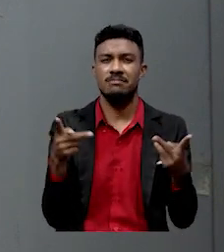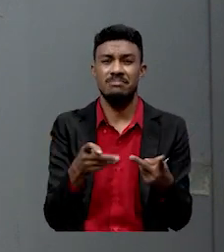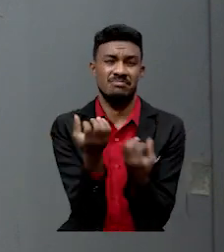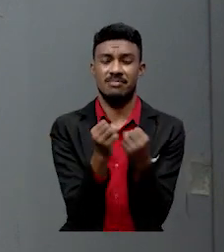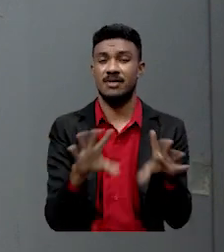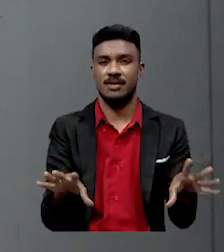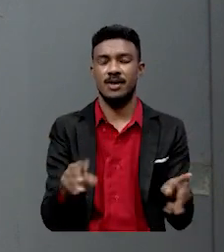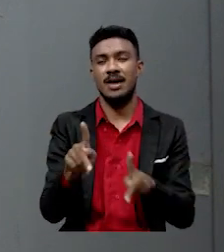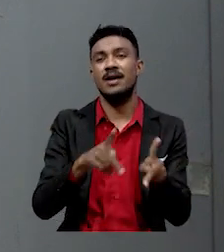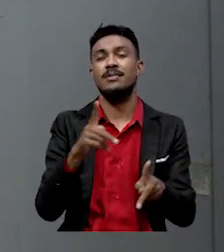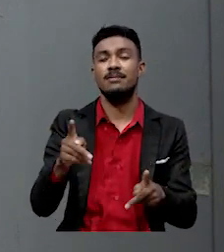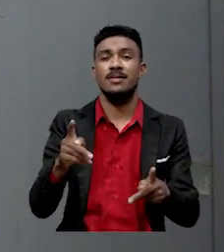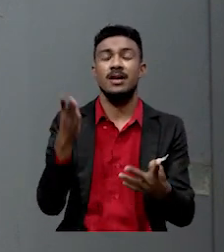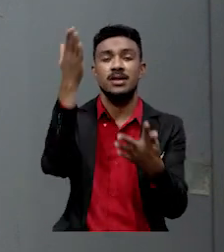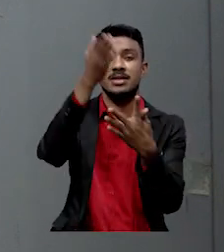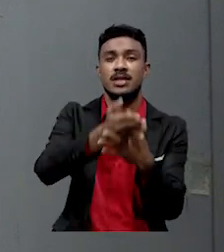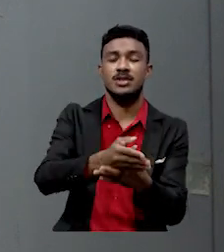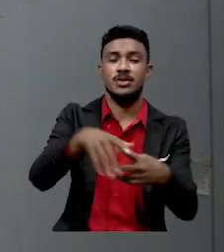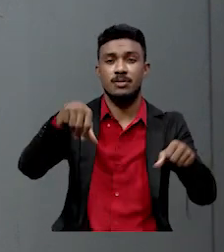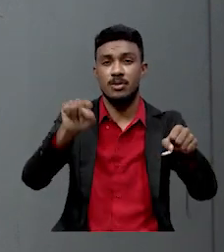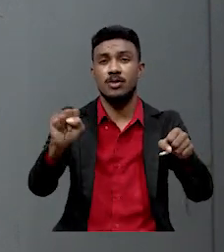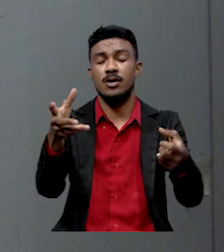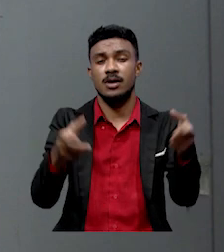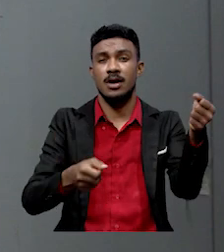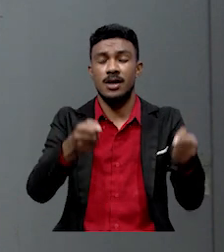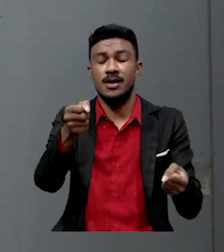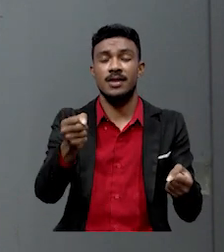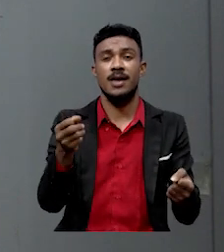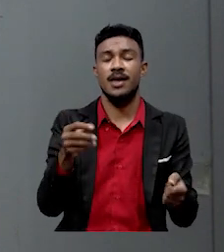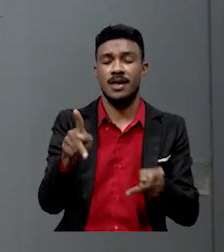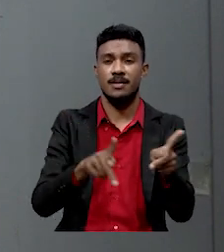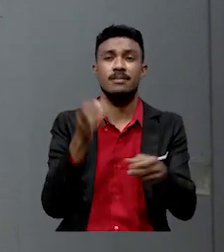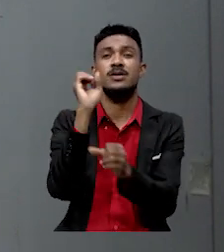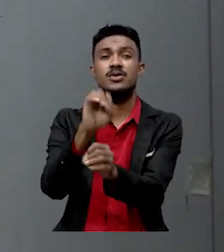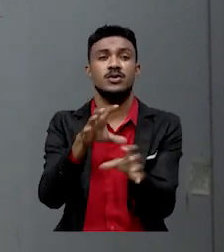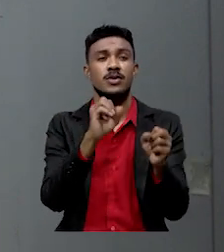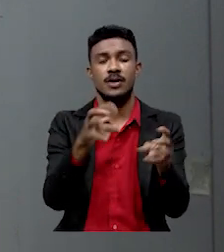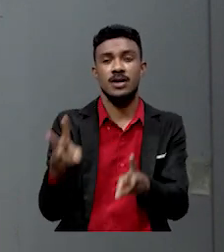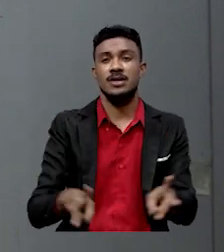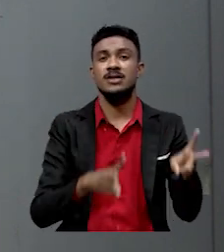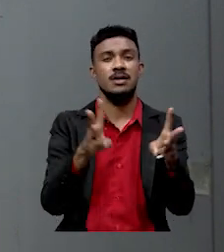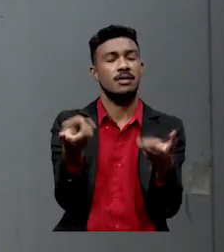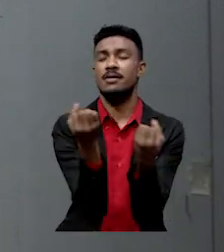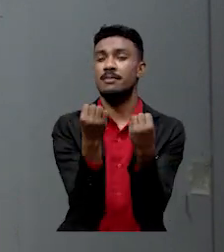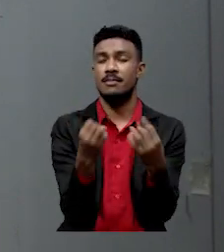sai kareta, sai motor, e mas soe lisu iha istrada laran arbiru. Tamba nema kuandu ita hari